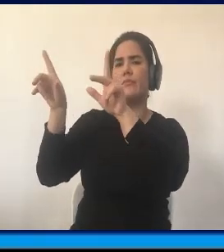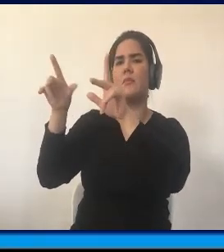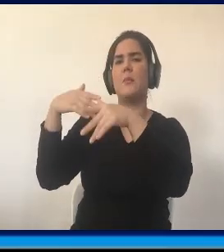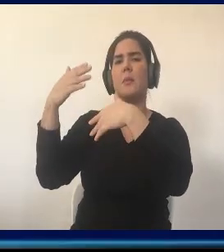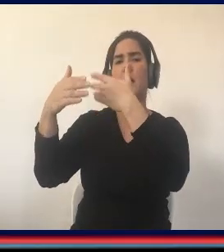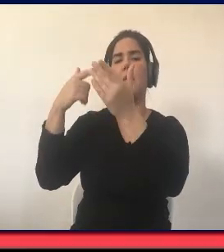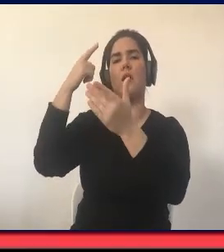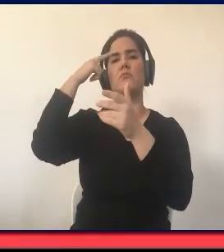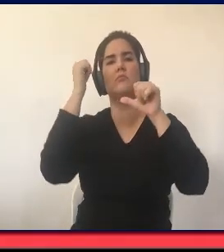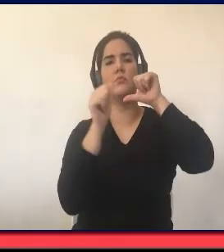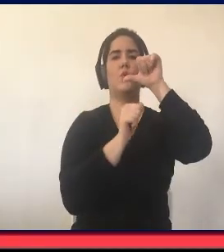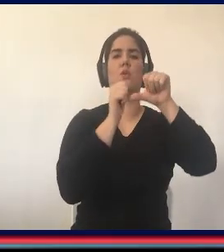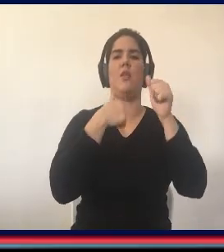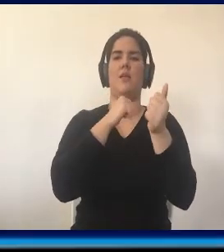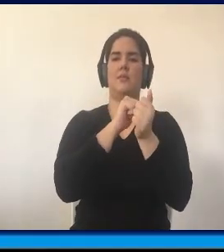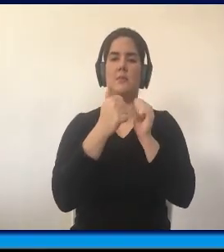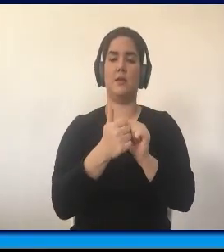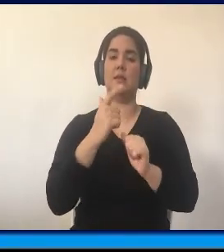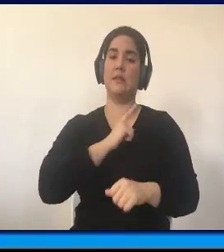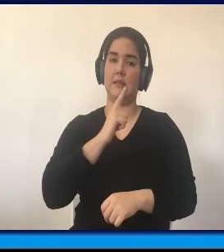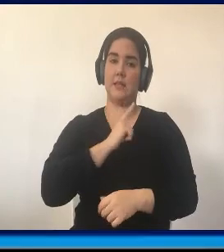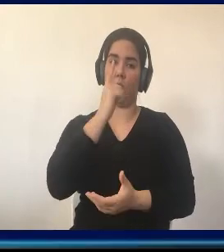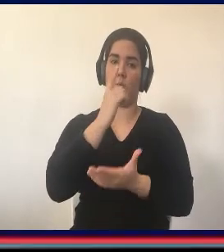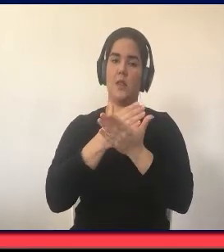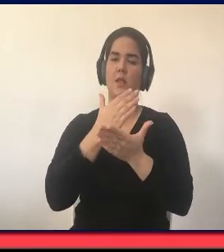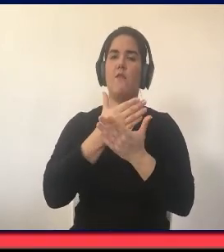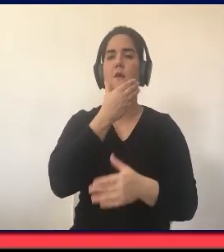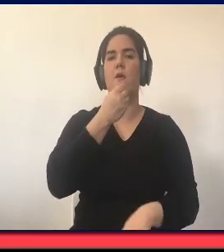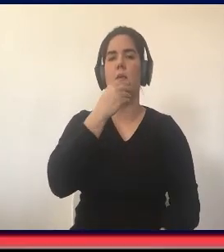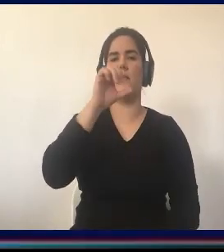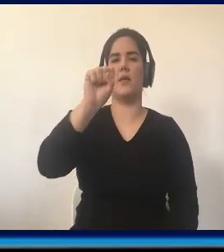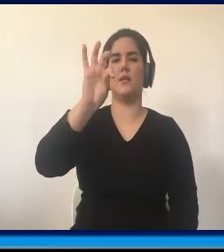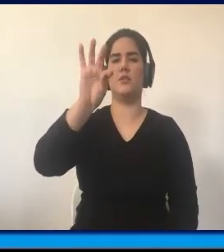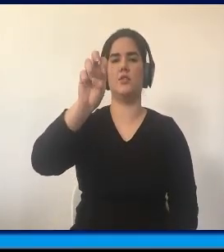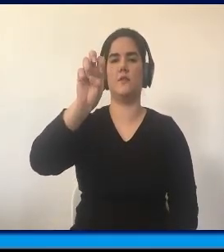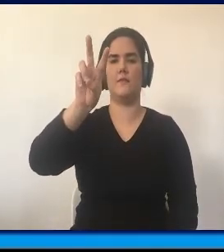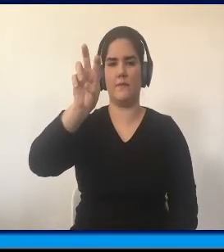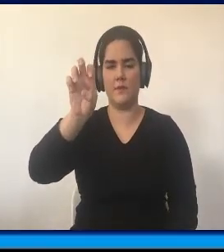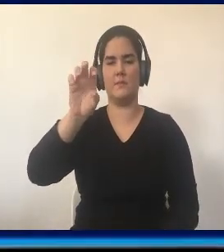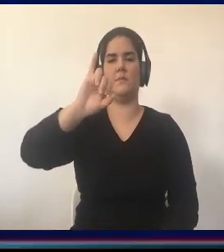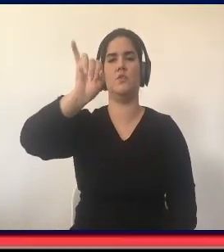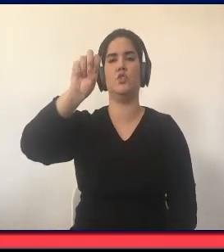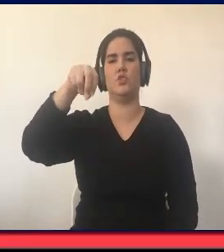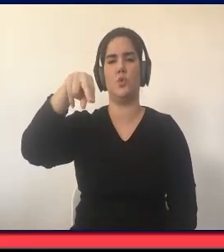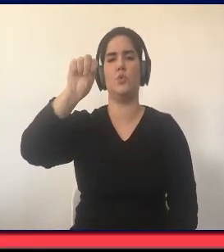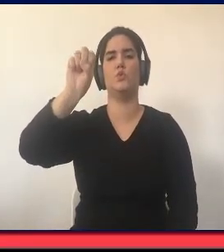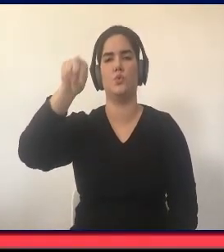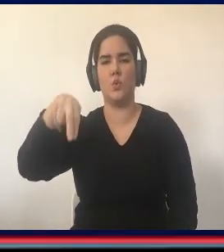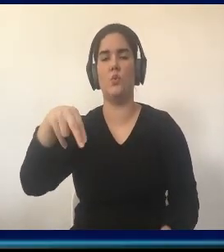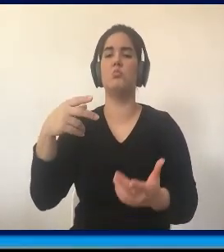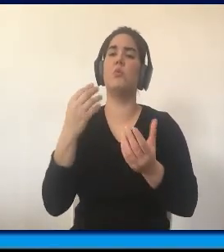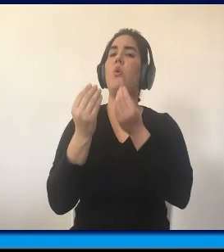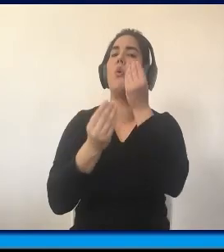tem um livro do Steve Johnson, que ele fala assim, da onde vêm as boas ideias.